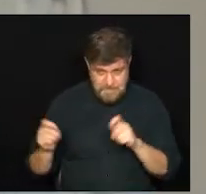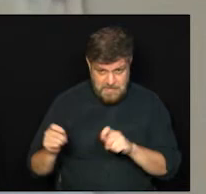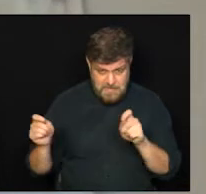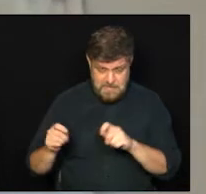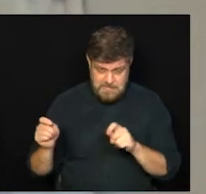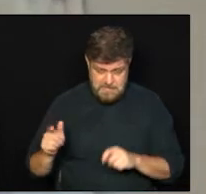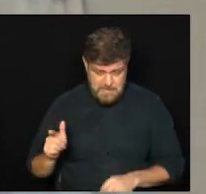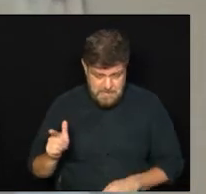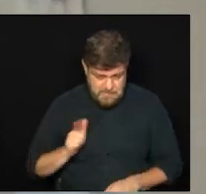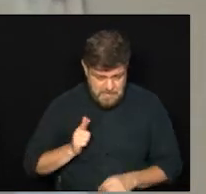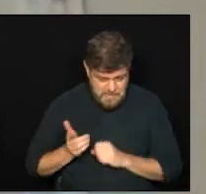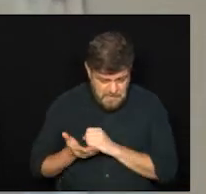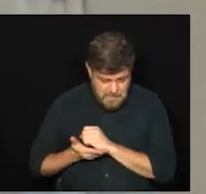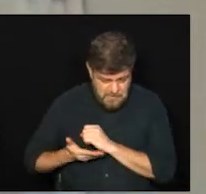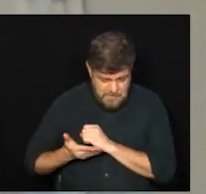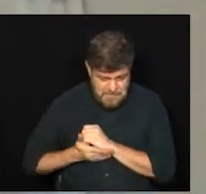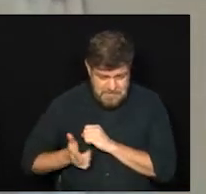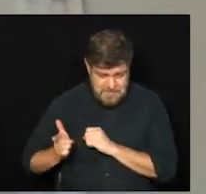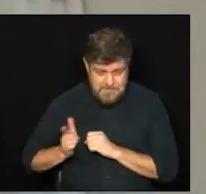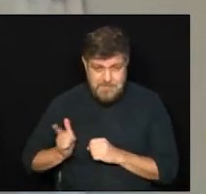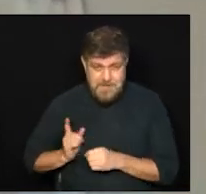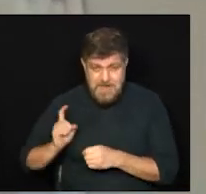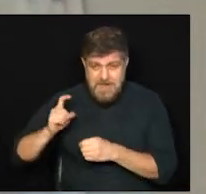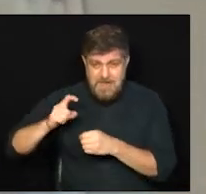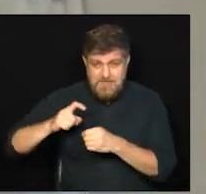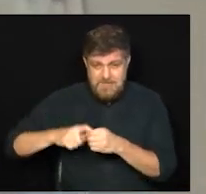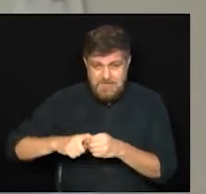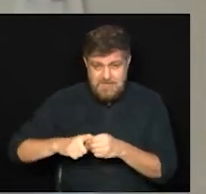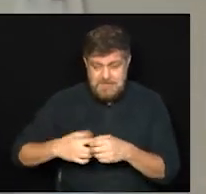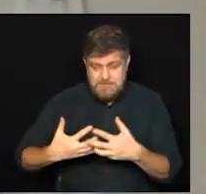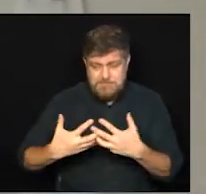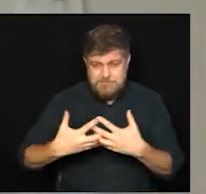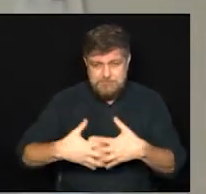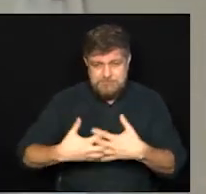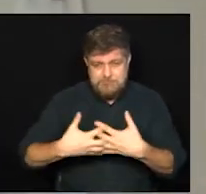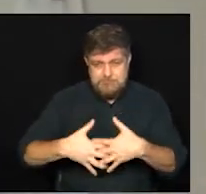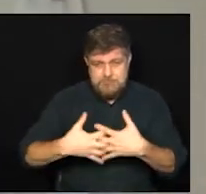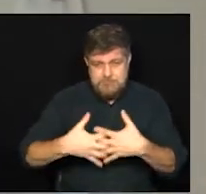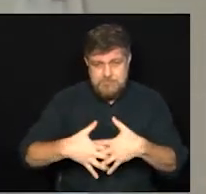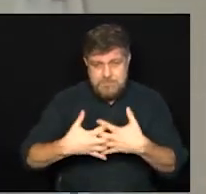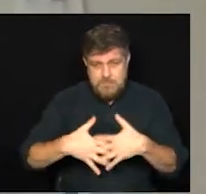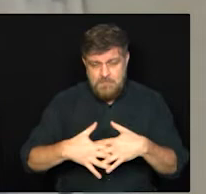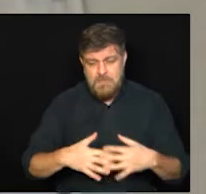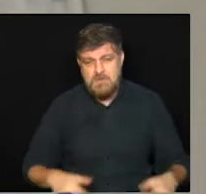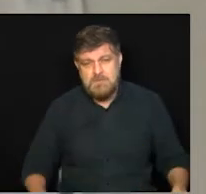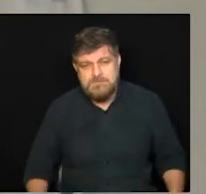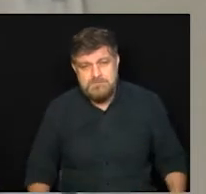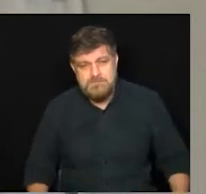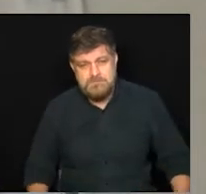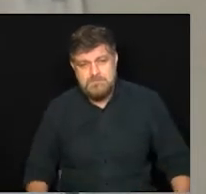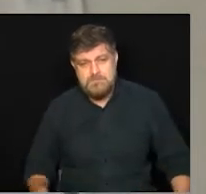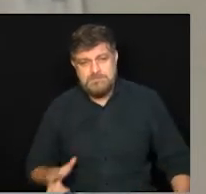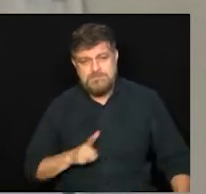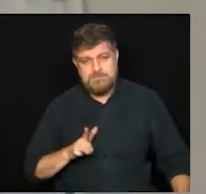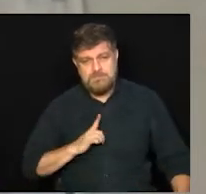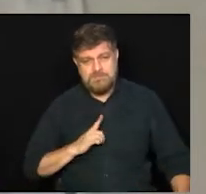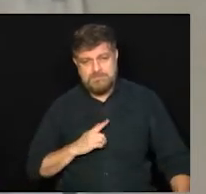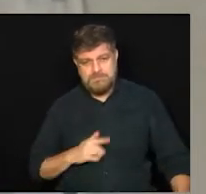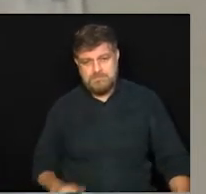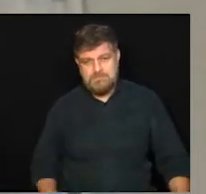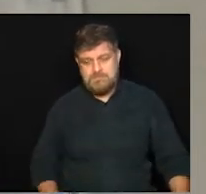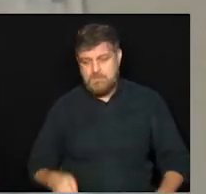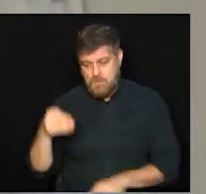para que seja retomada de forma efetiva o movimento de eventos e de